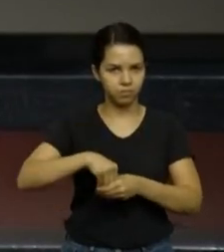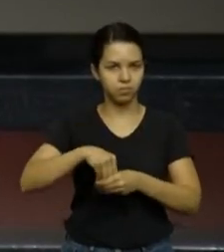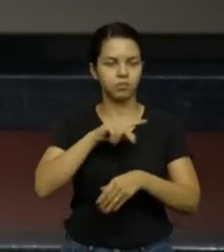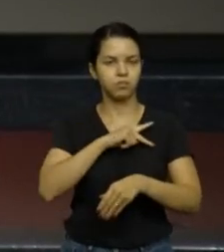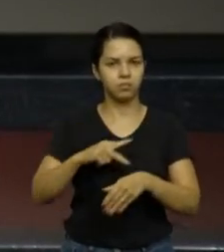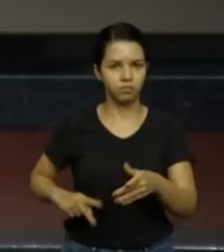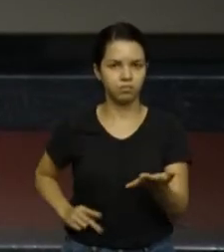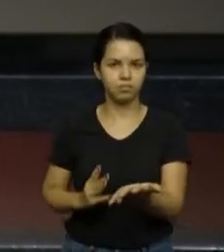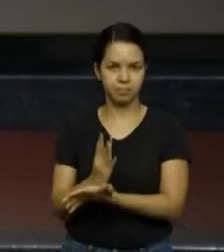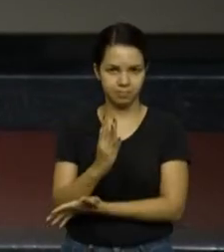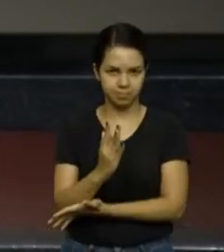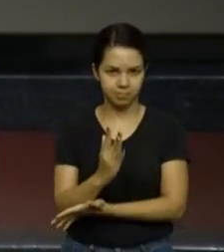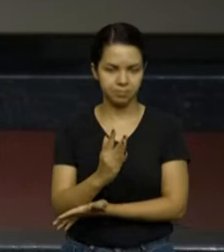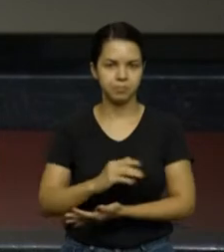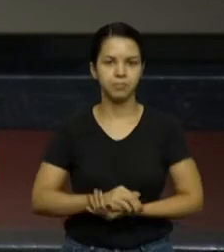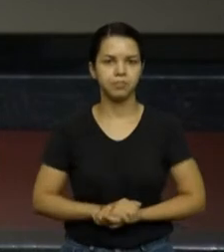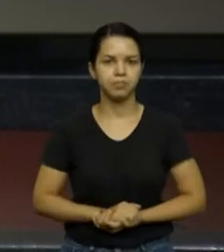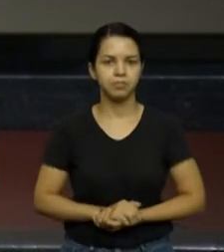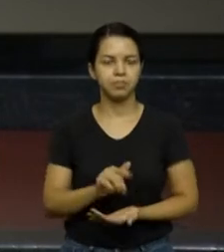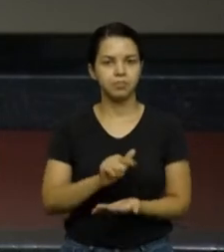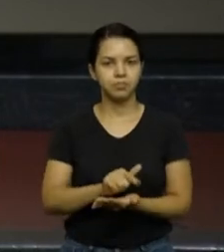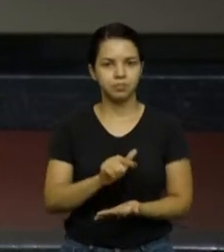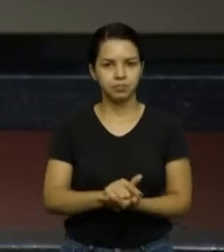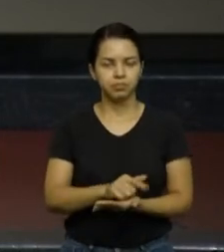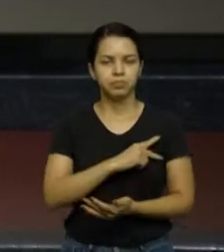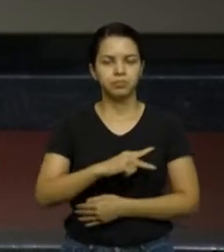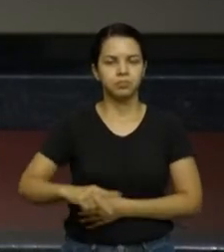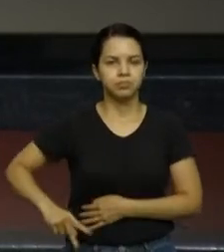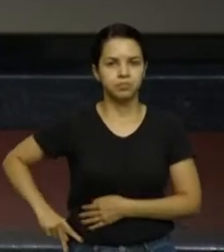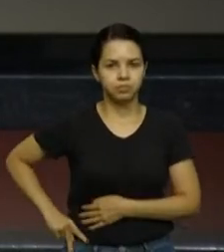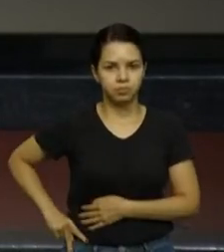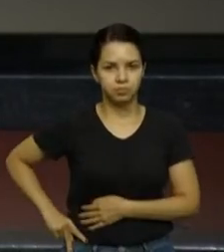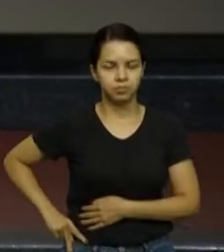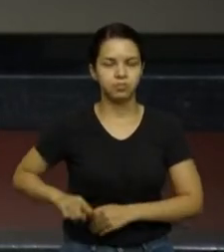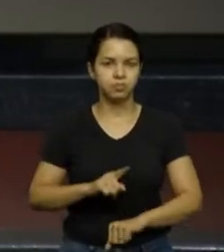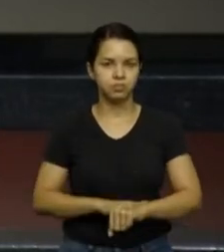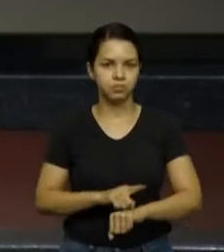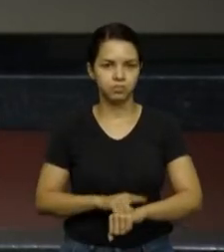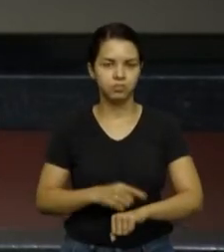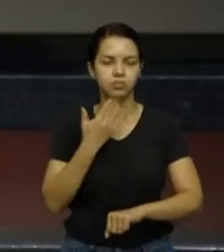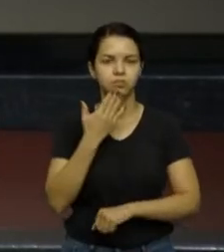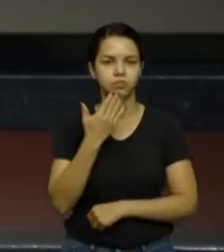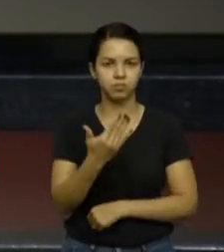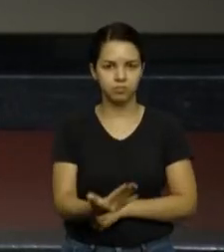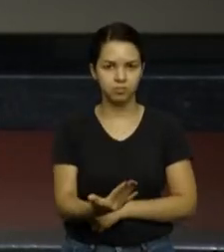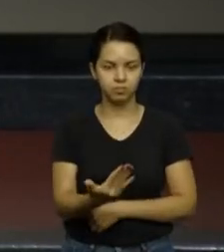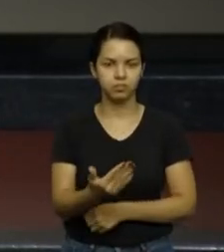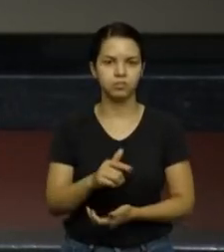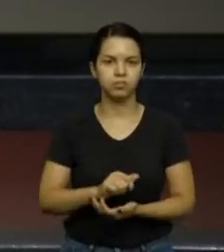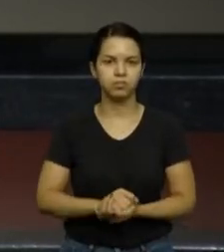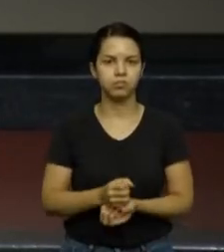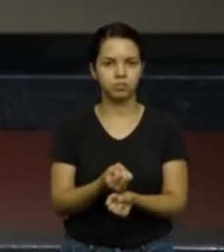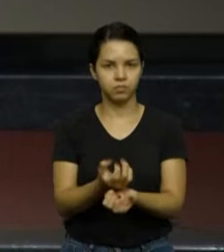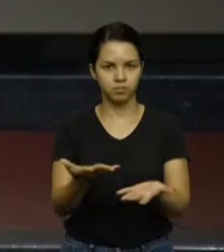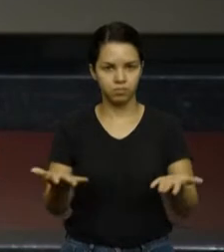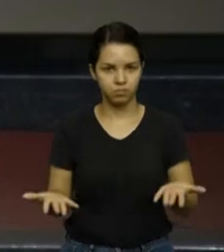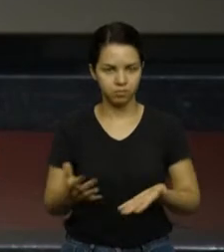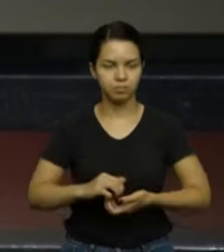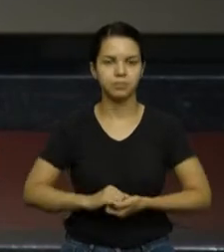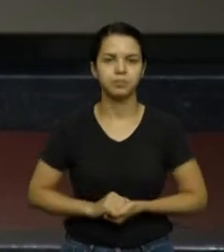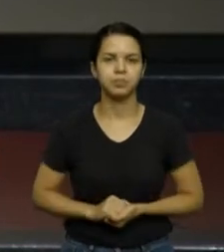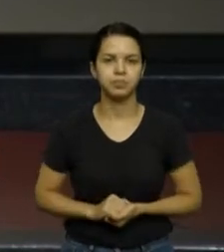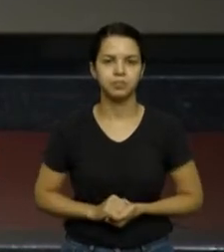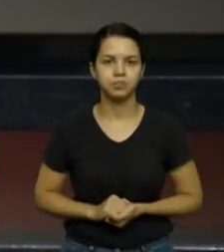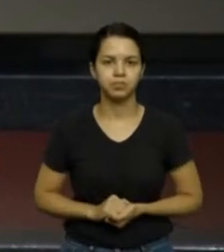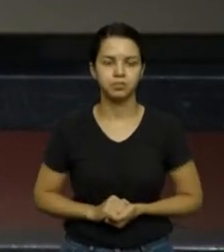aprovadas. O grande expediente, o senhor presidente solicitou que fosse feita a distribuição